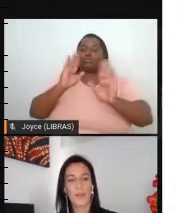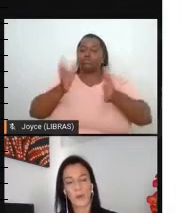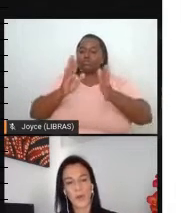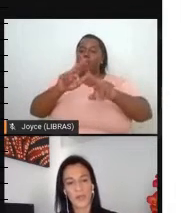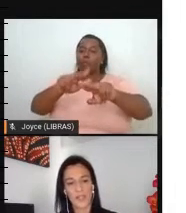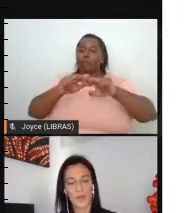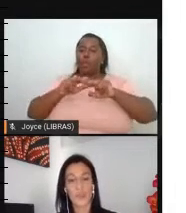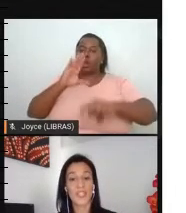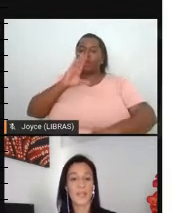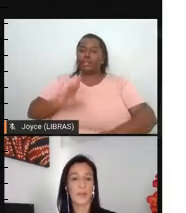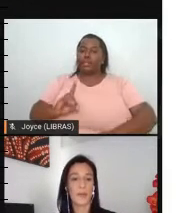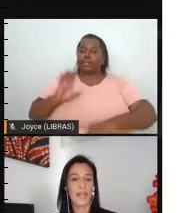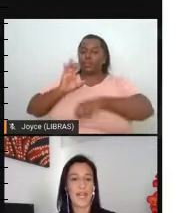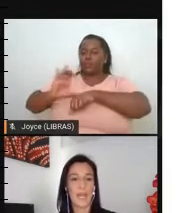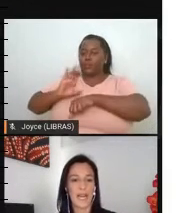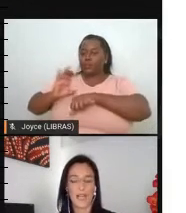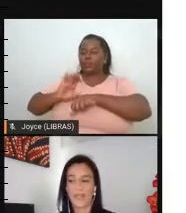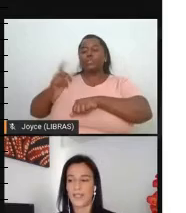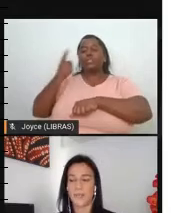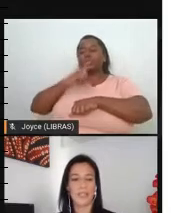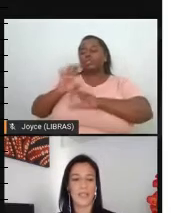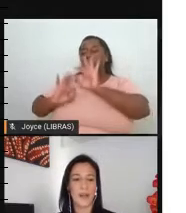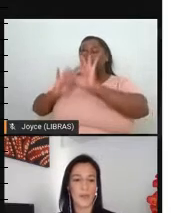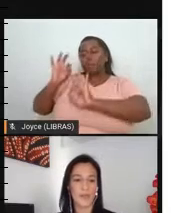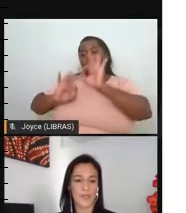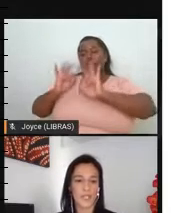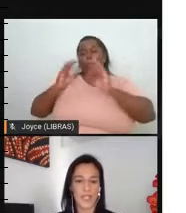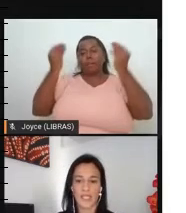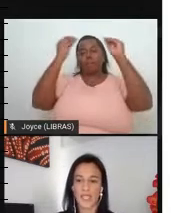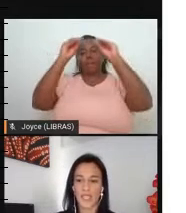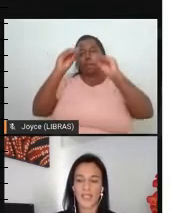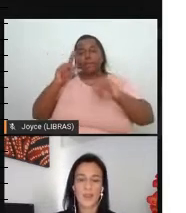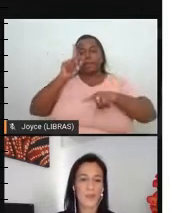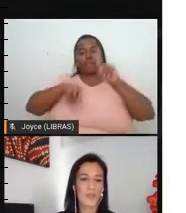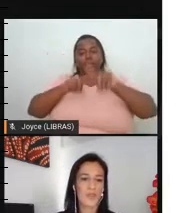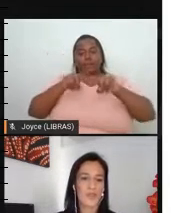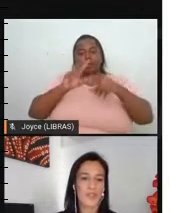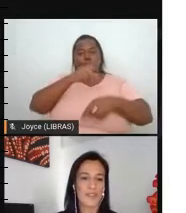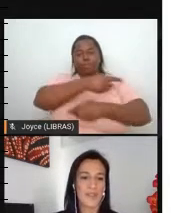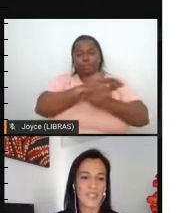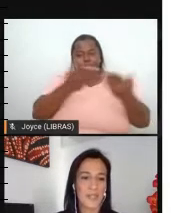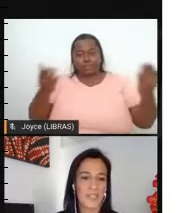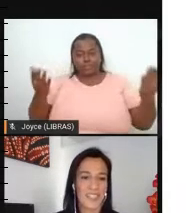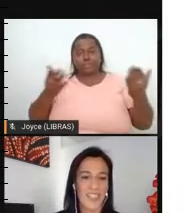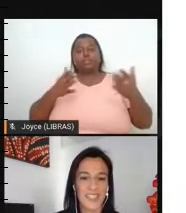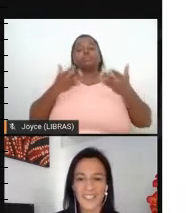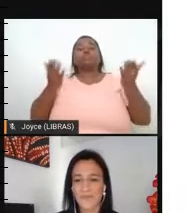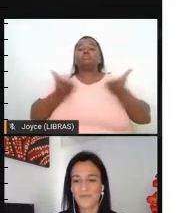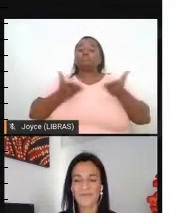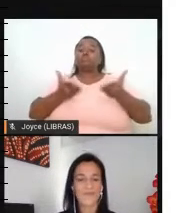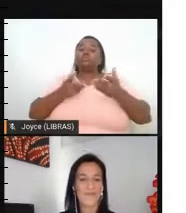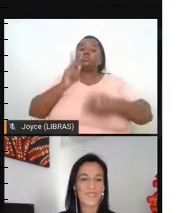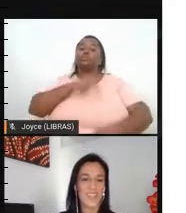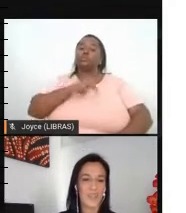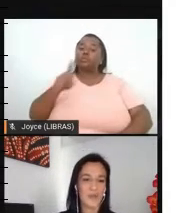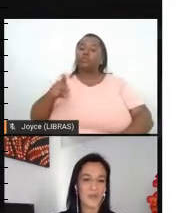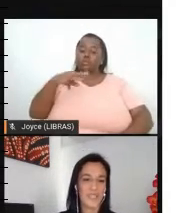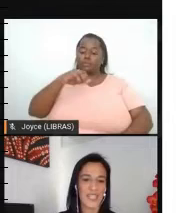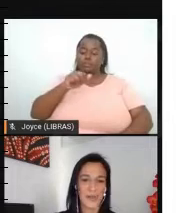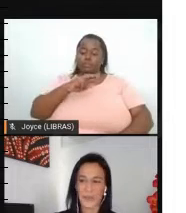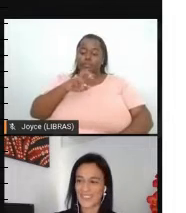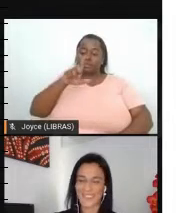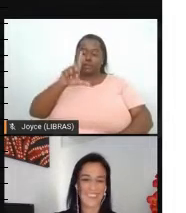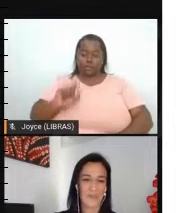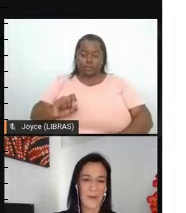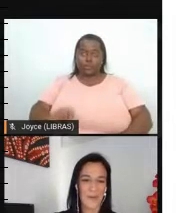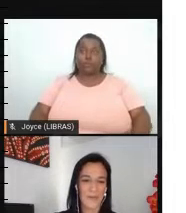então acabou conseguindo preparar lá esse material para vocês. Então, professor Marcelo Takeda, é com